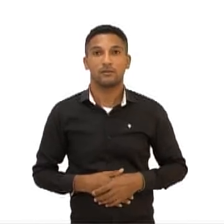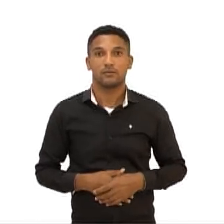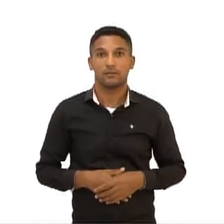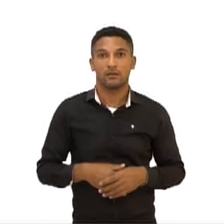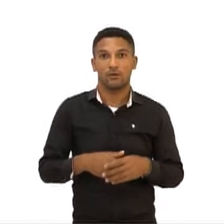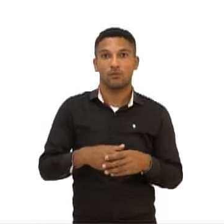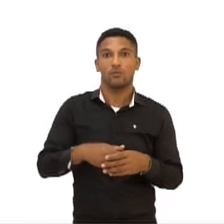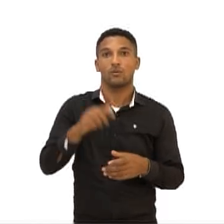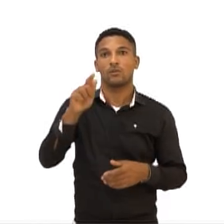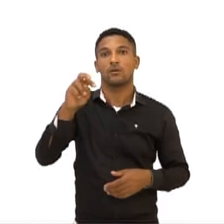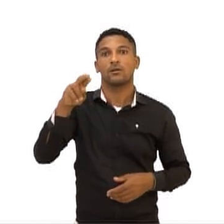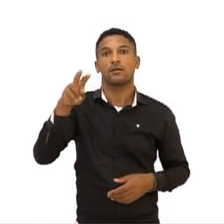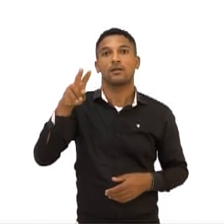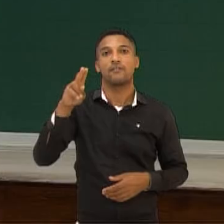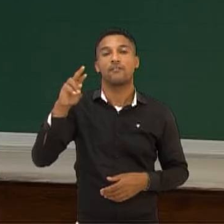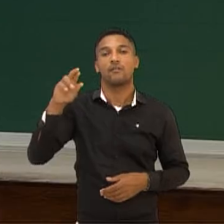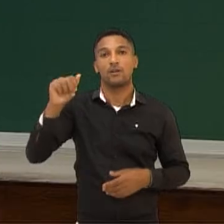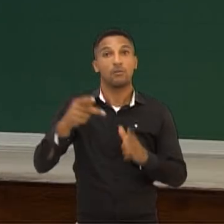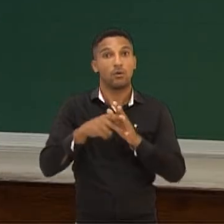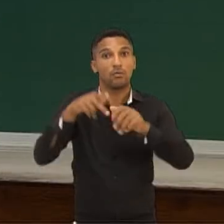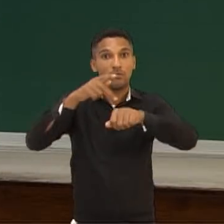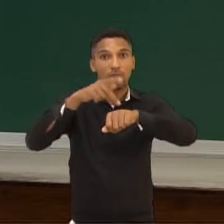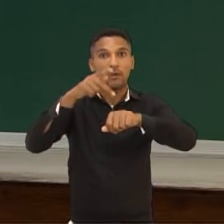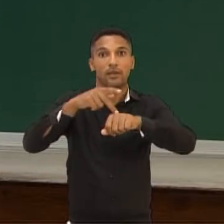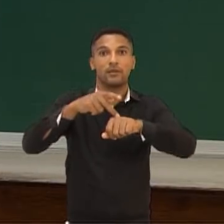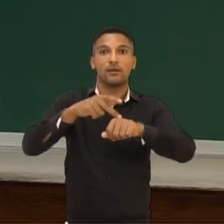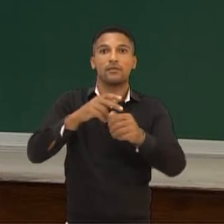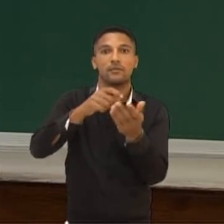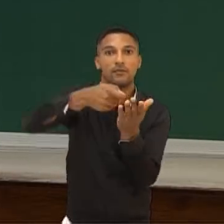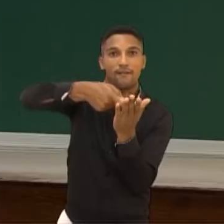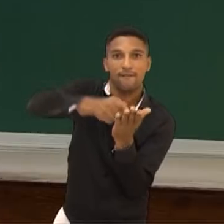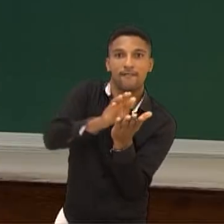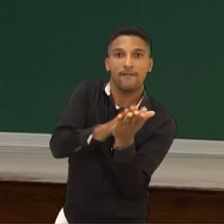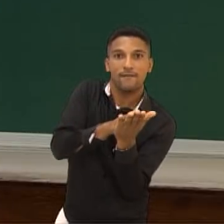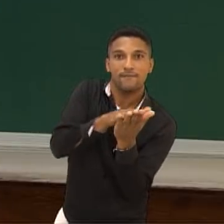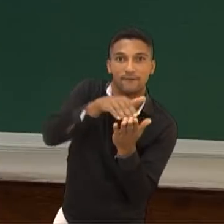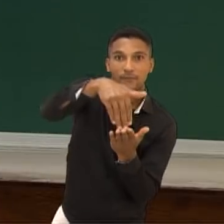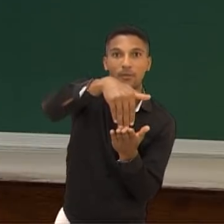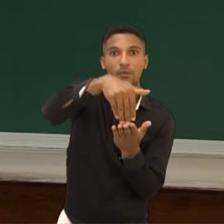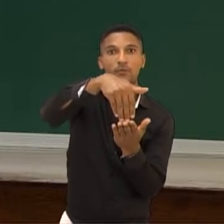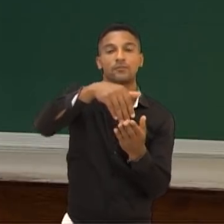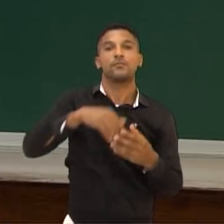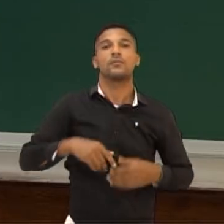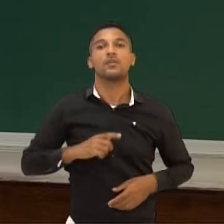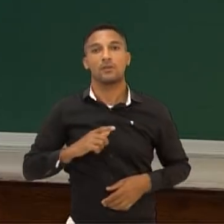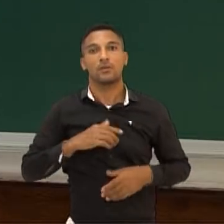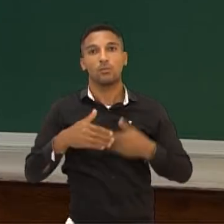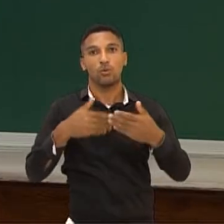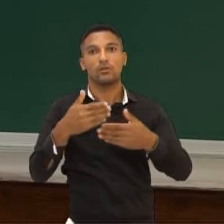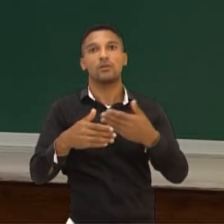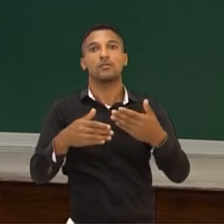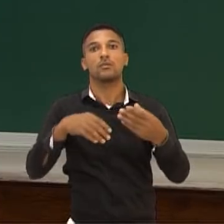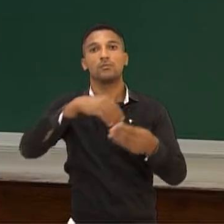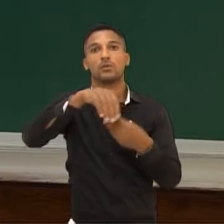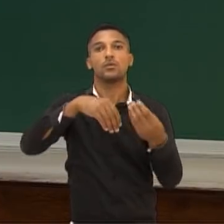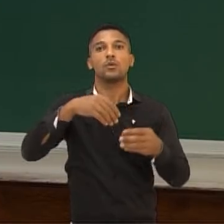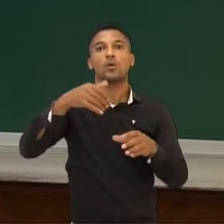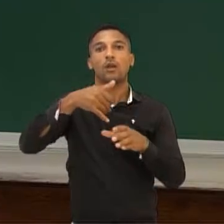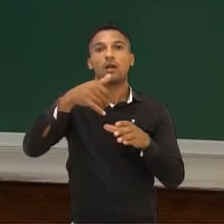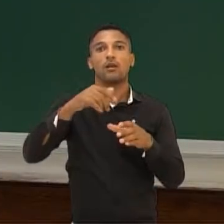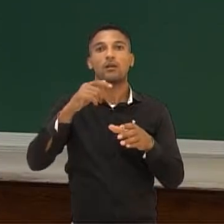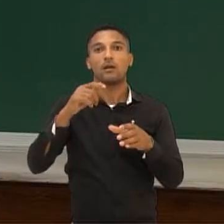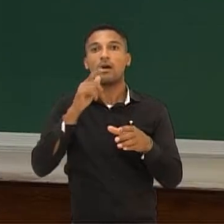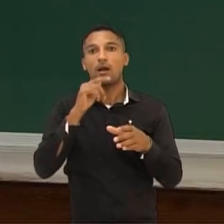gravura realizada em pedra, né? Então, esse processo que mistura a água, a questão dos lápis oleosos, essa gordura e o processo